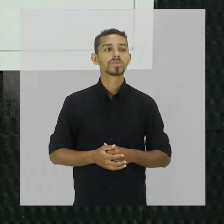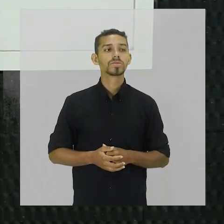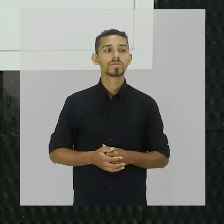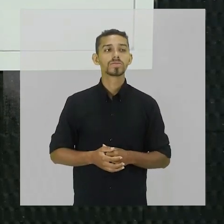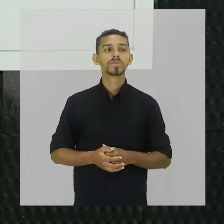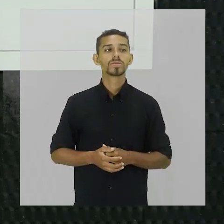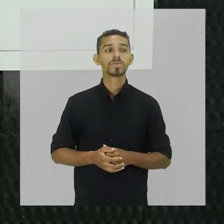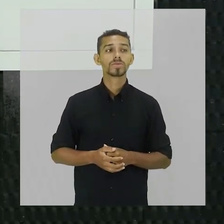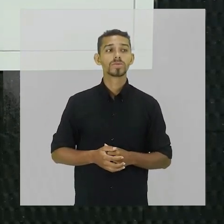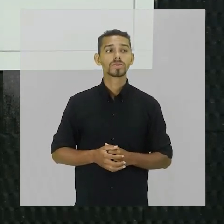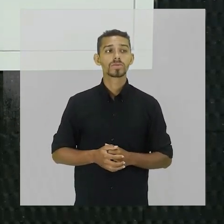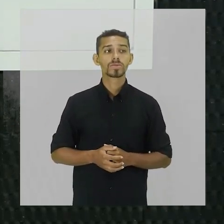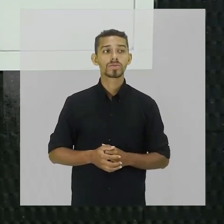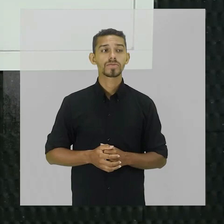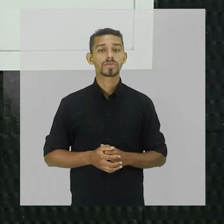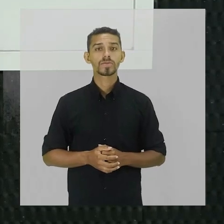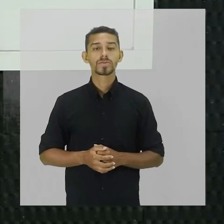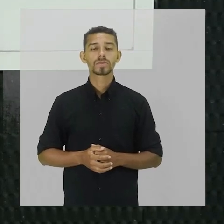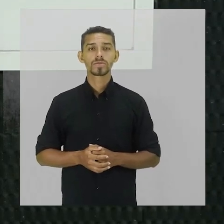dividido por 6.